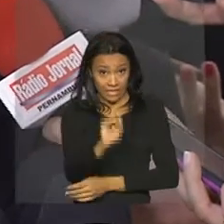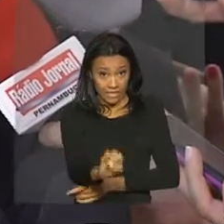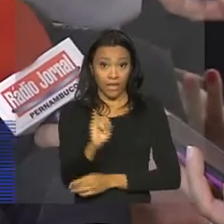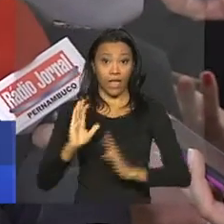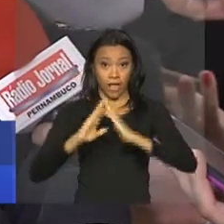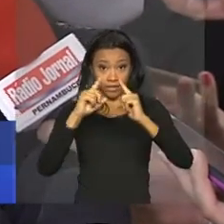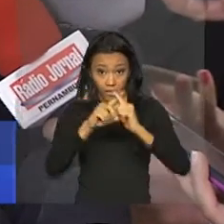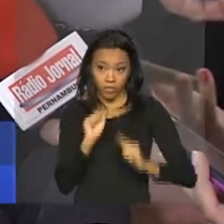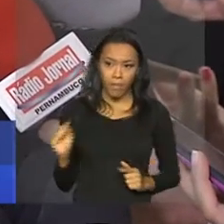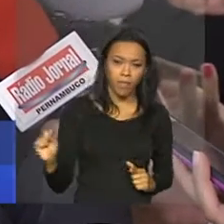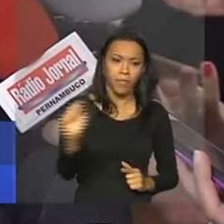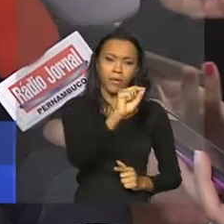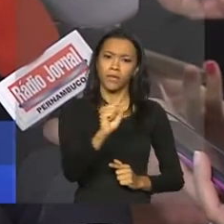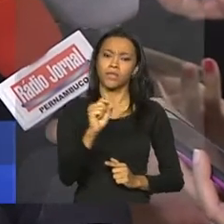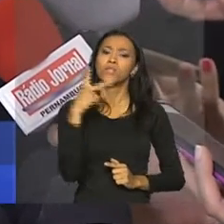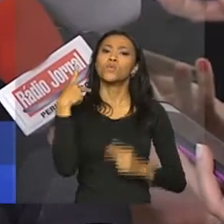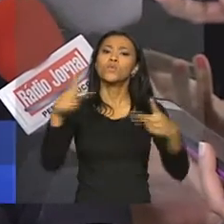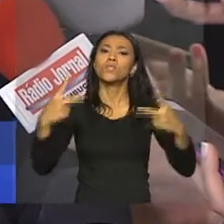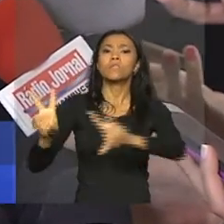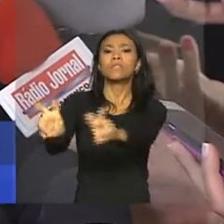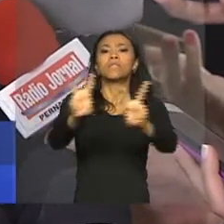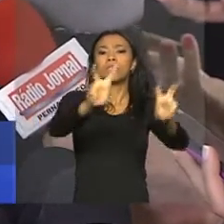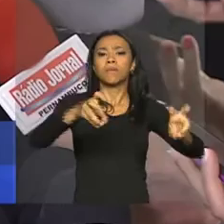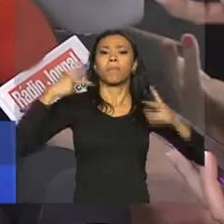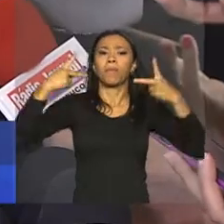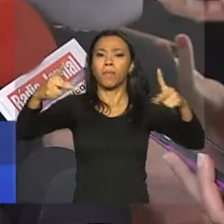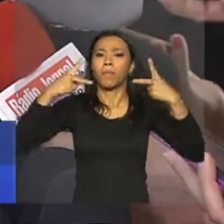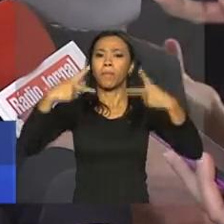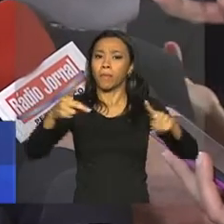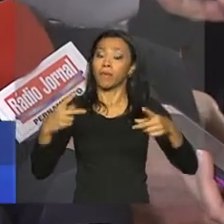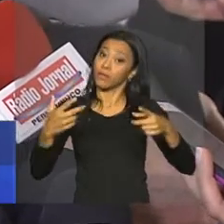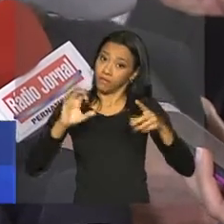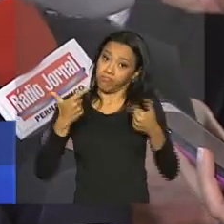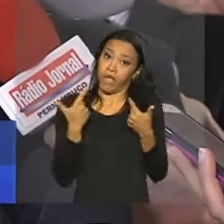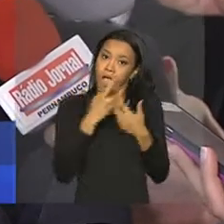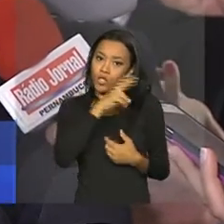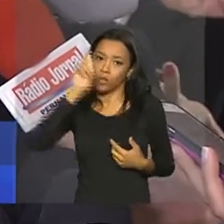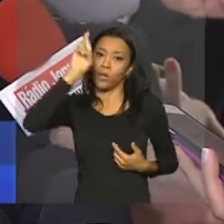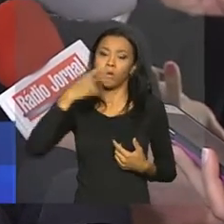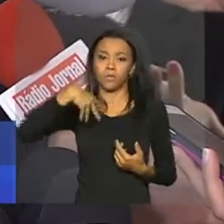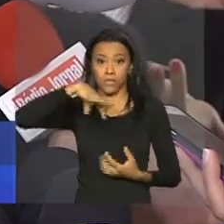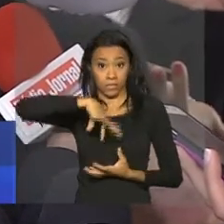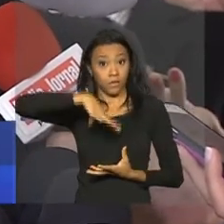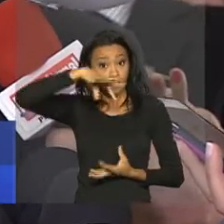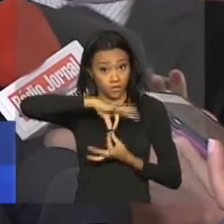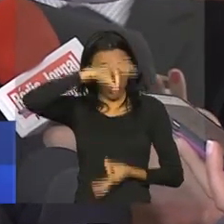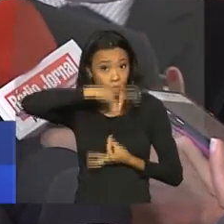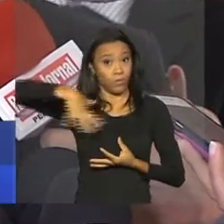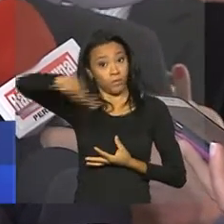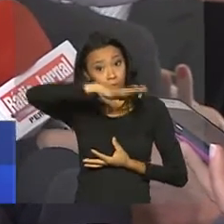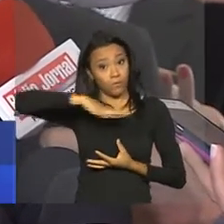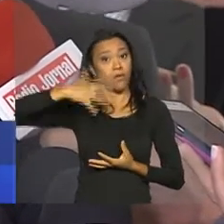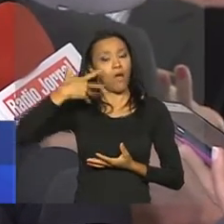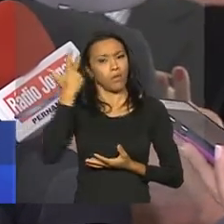a incluir nas suas discussões além da discussão religiosa espiritual que é próprio de cada religião